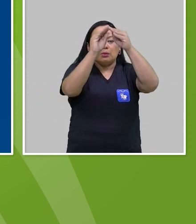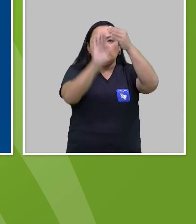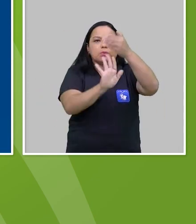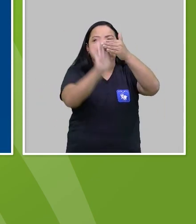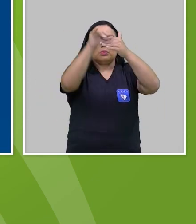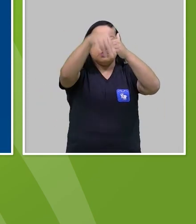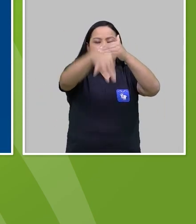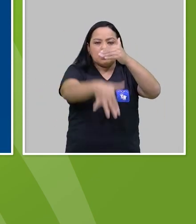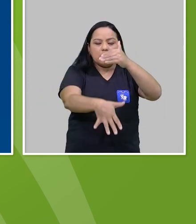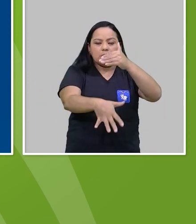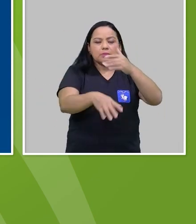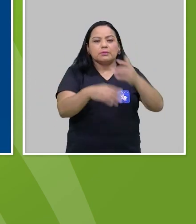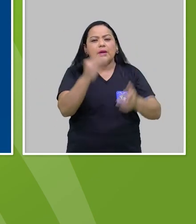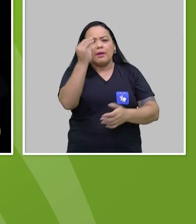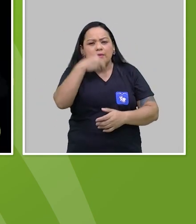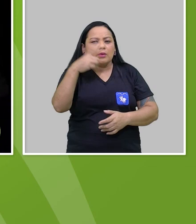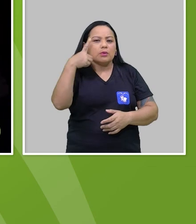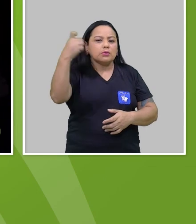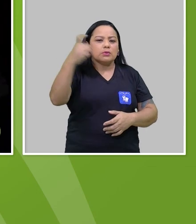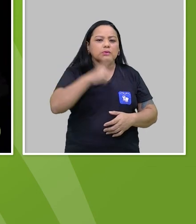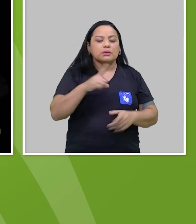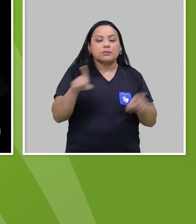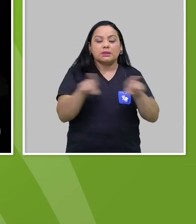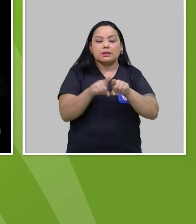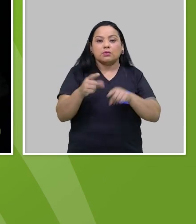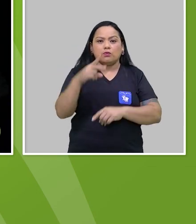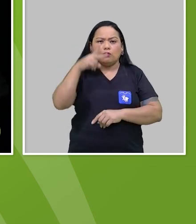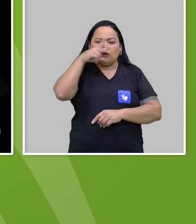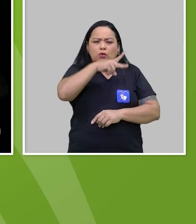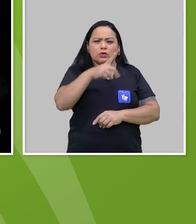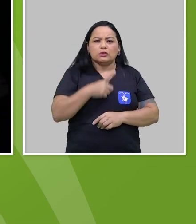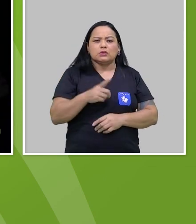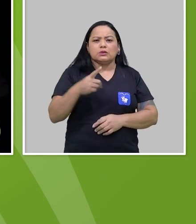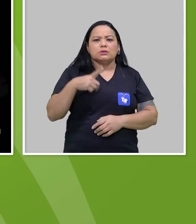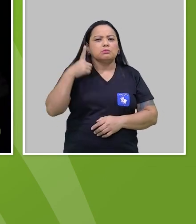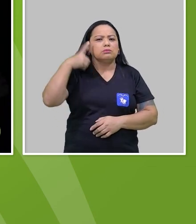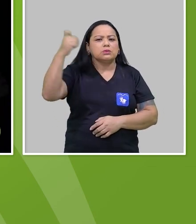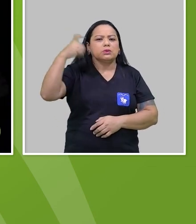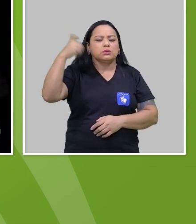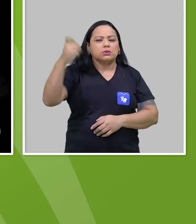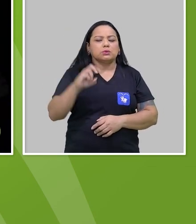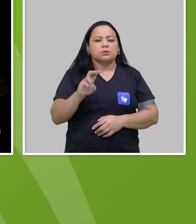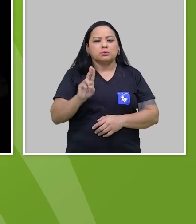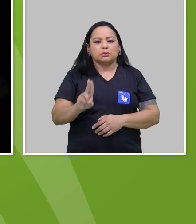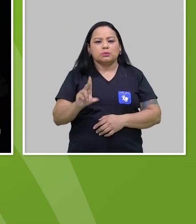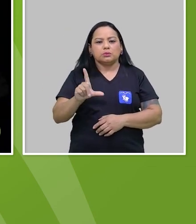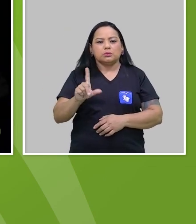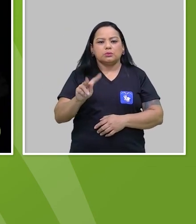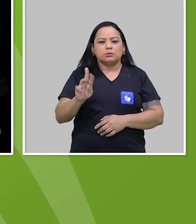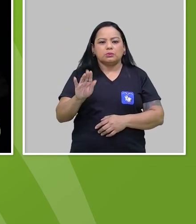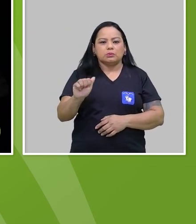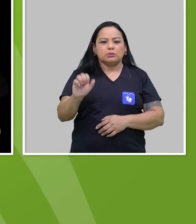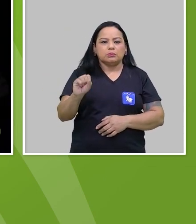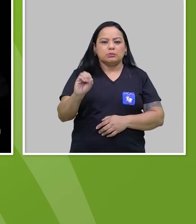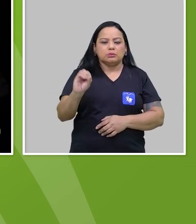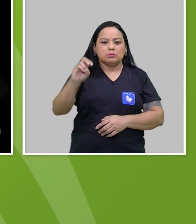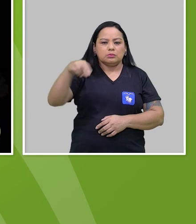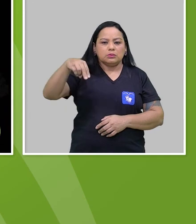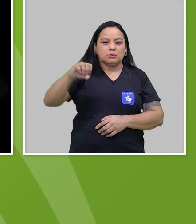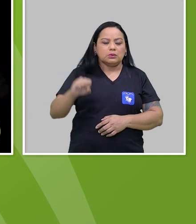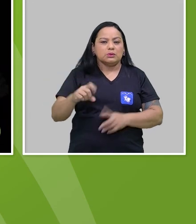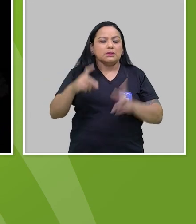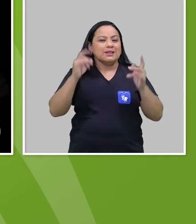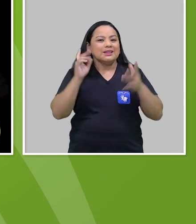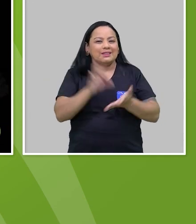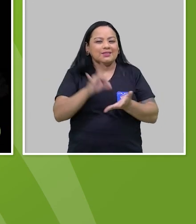Se eu tenho infrassom, eu tenho ultrassom. Vamos dar uma olhada. O que são a ultrassom? Gente, a ultrassom não é